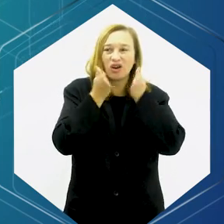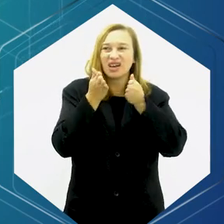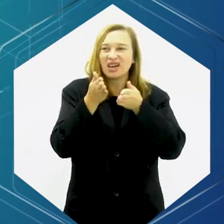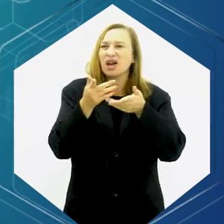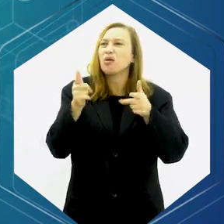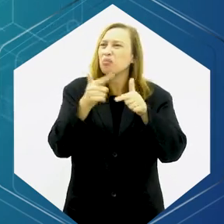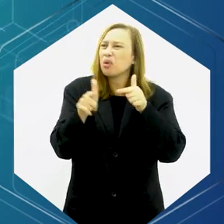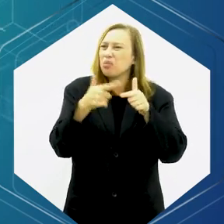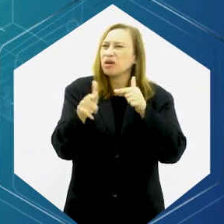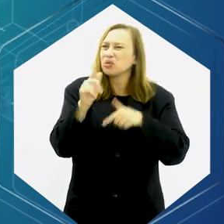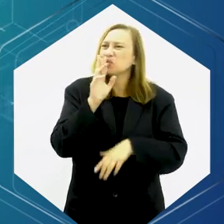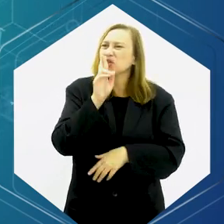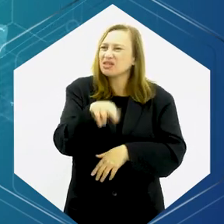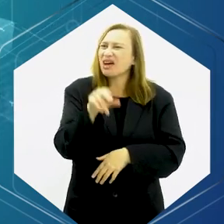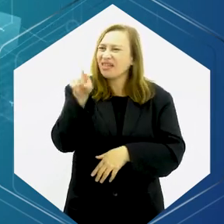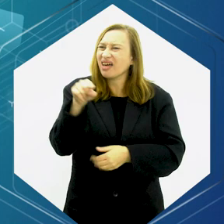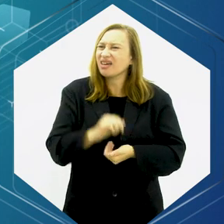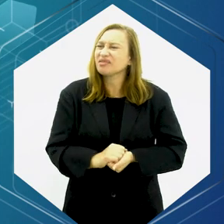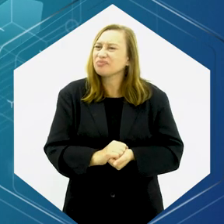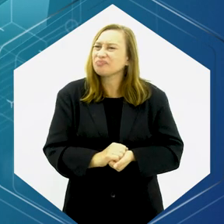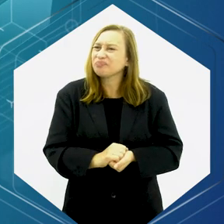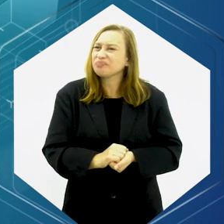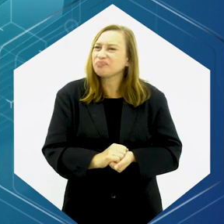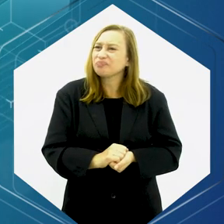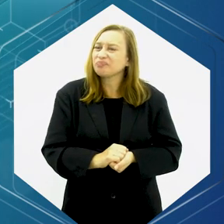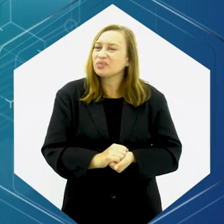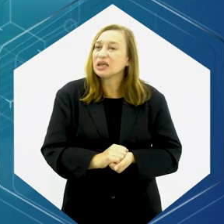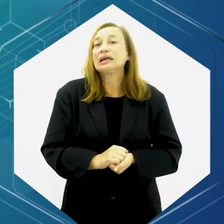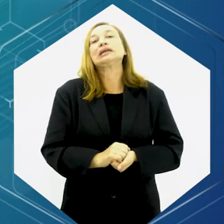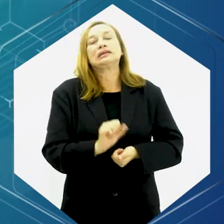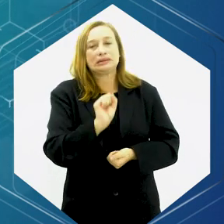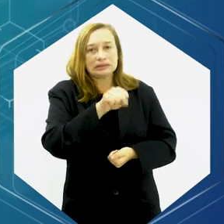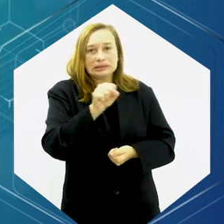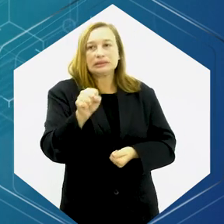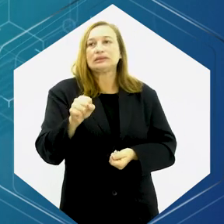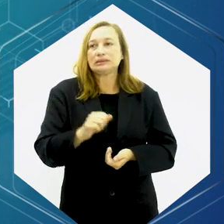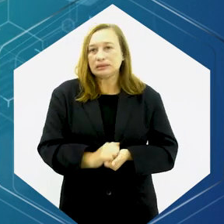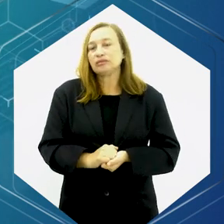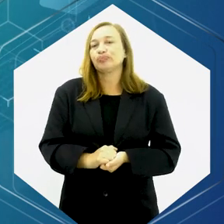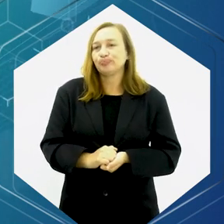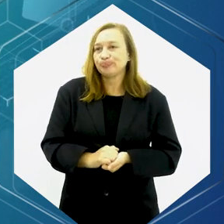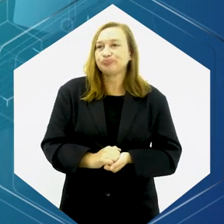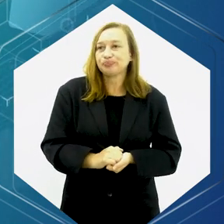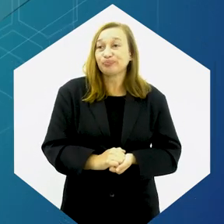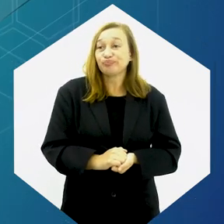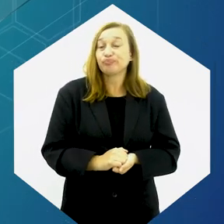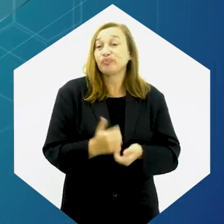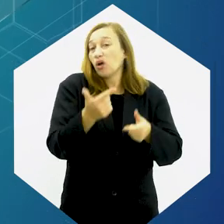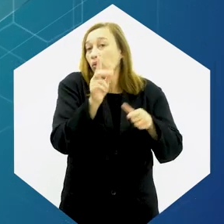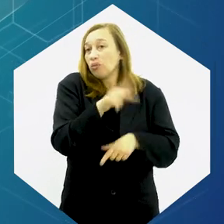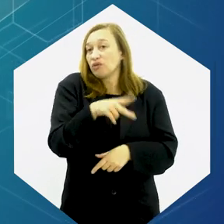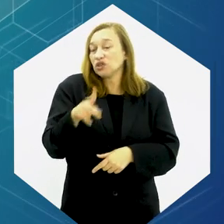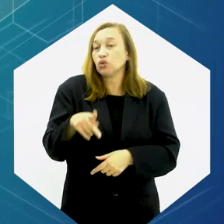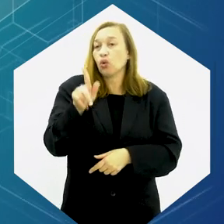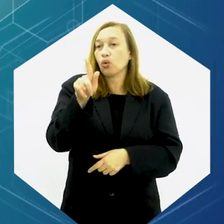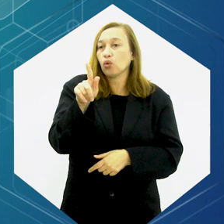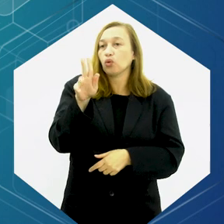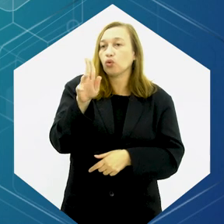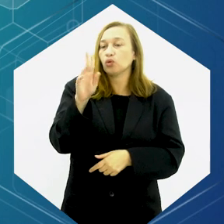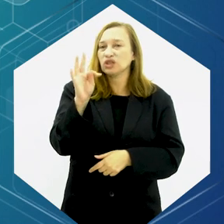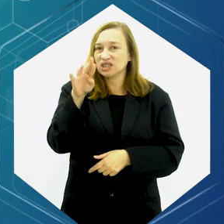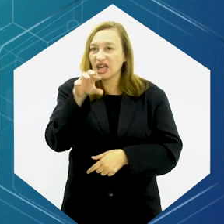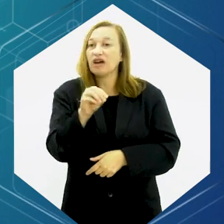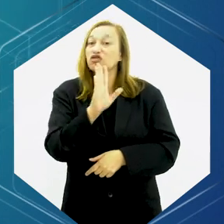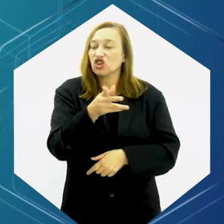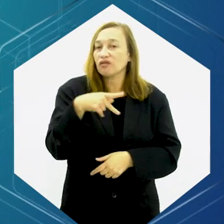impacta também nesse resultado né dout Carolina é com certeza né É é algo que o professor